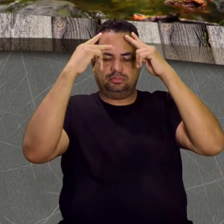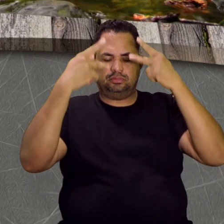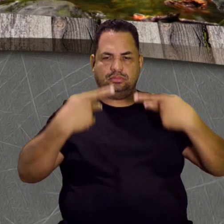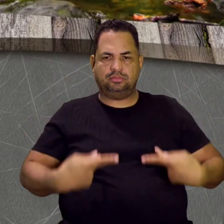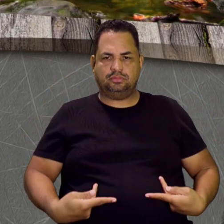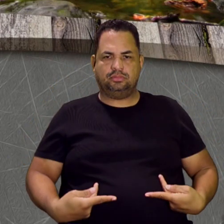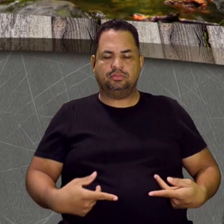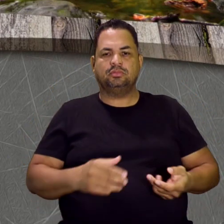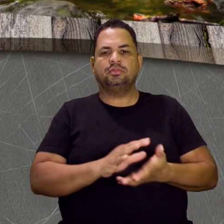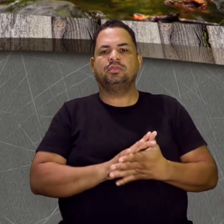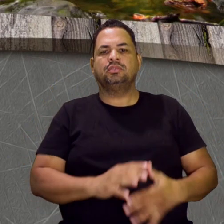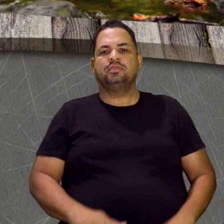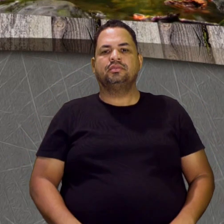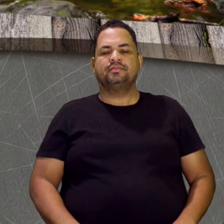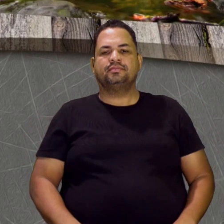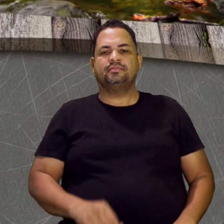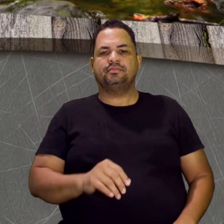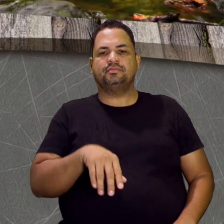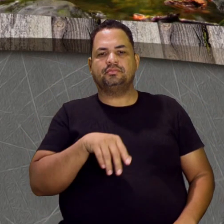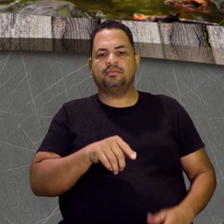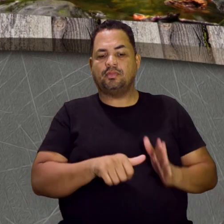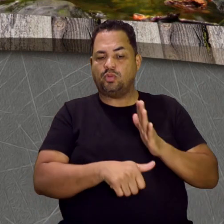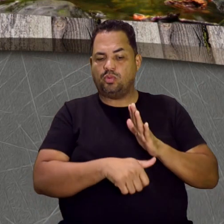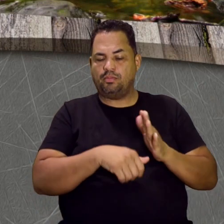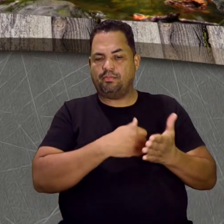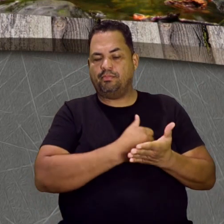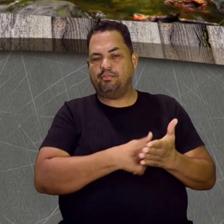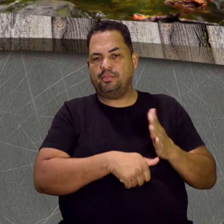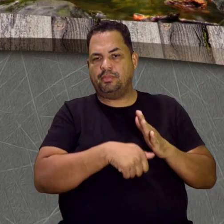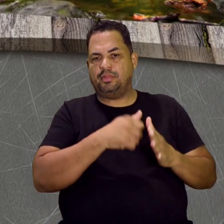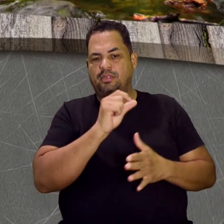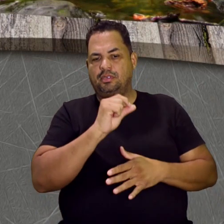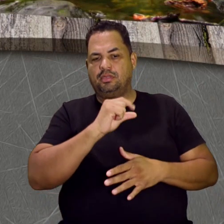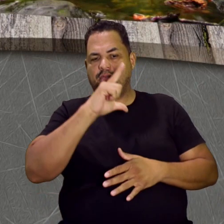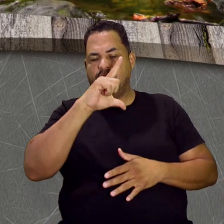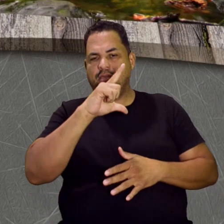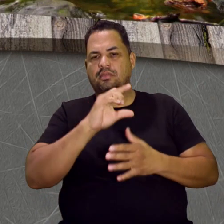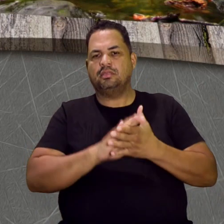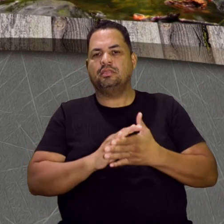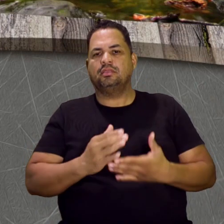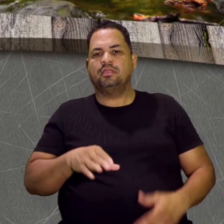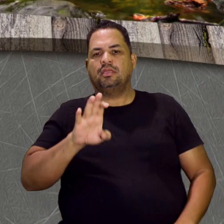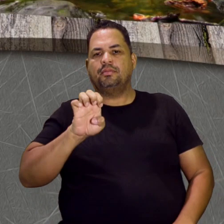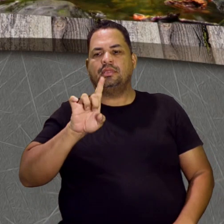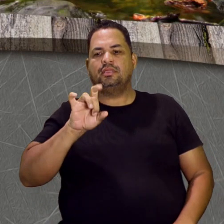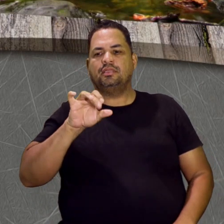é o gênero, letra maiúscula no início, e sapiens é o epíteto.